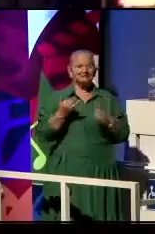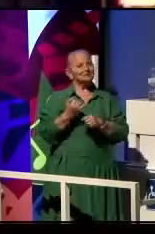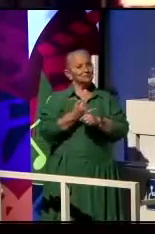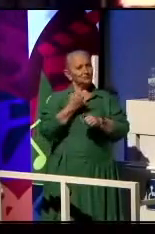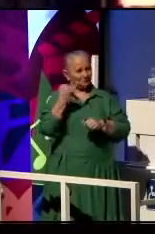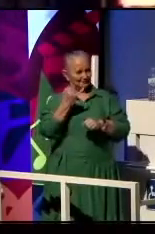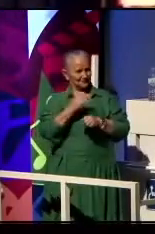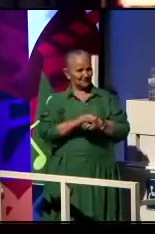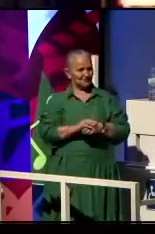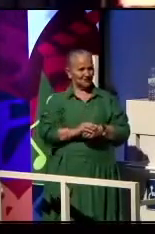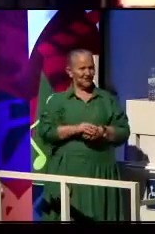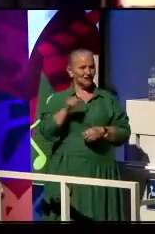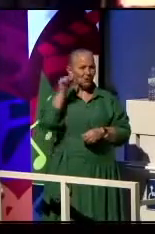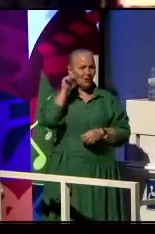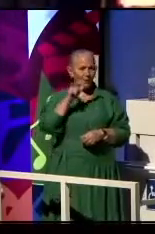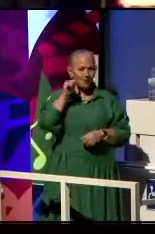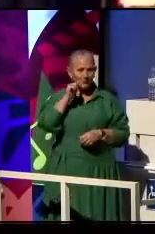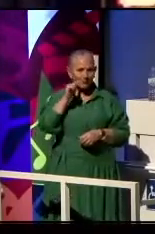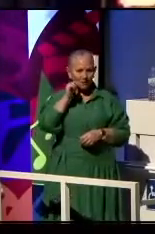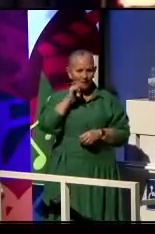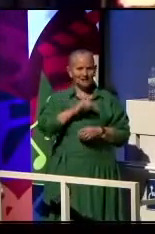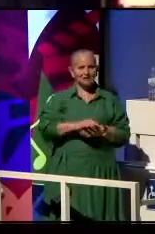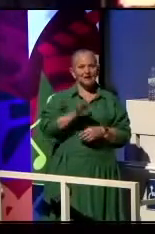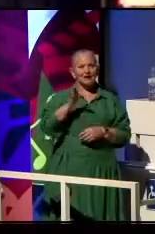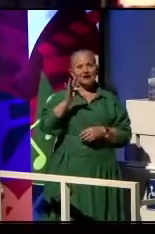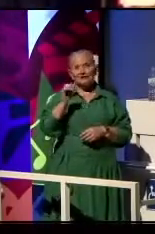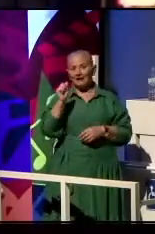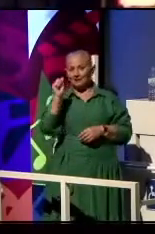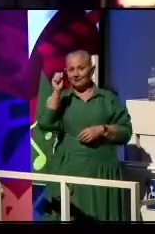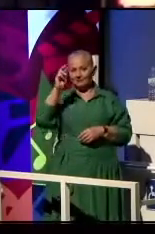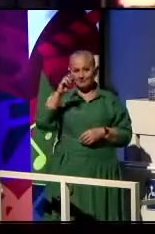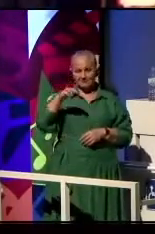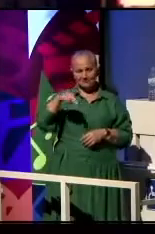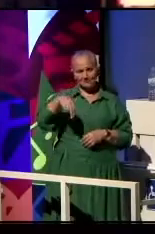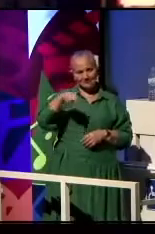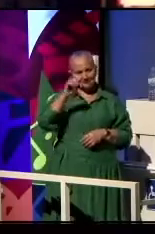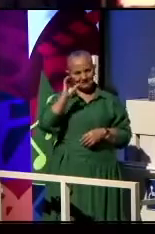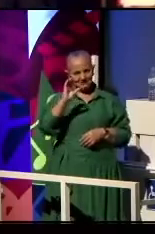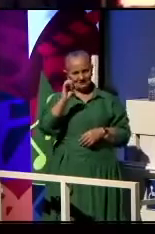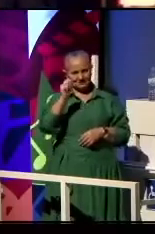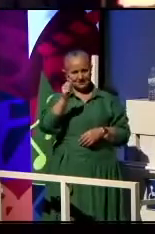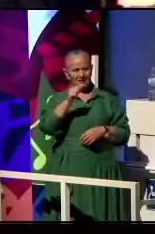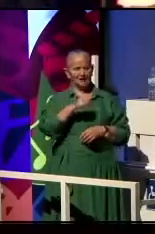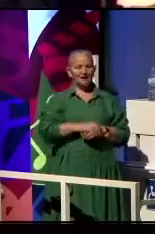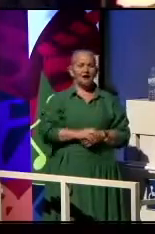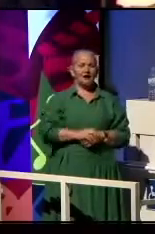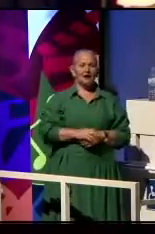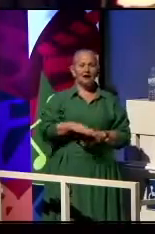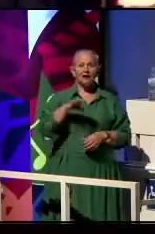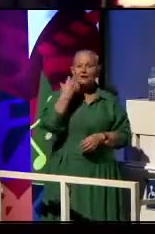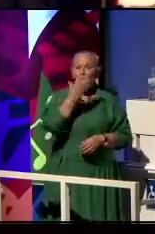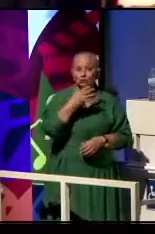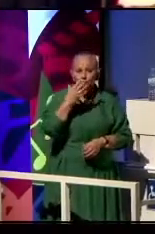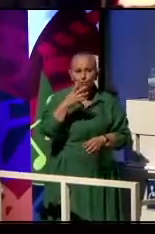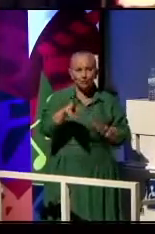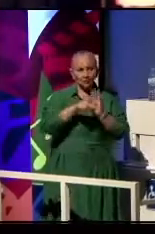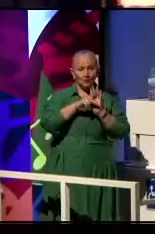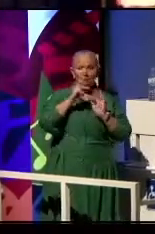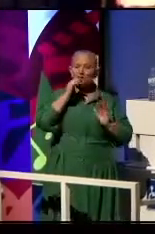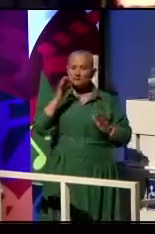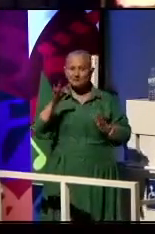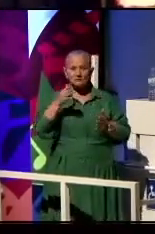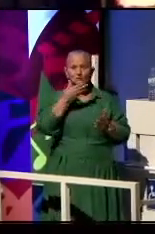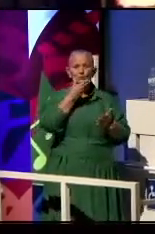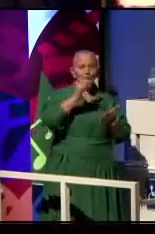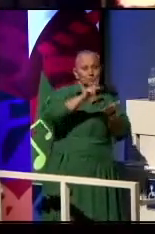português a travessia do Milton Nascimento. Então, eu queria compartilhar isso, porque como nós somos valorizados